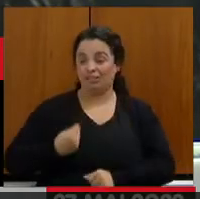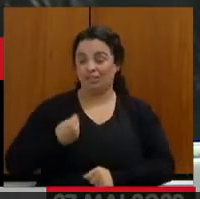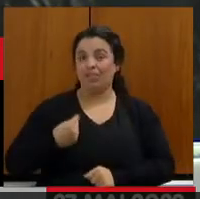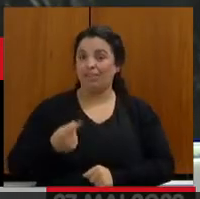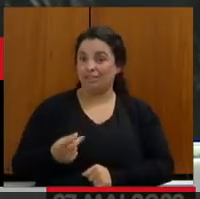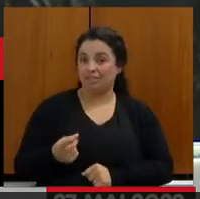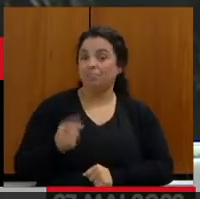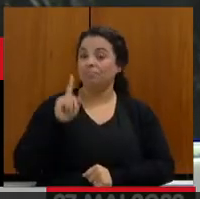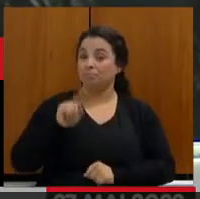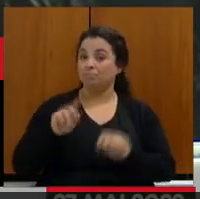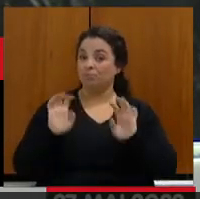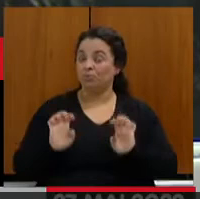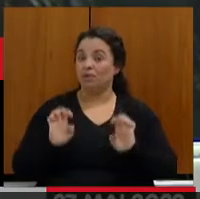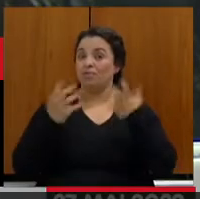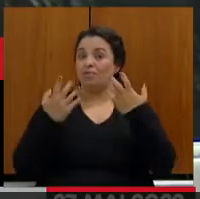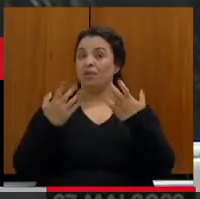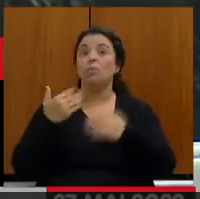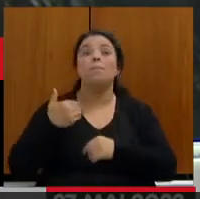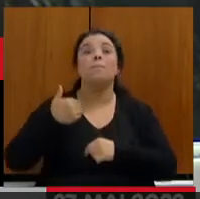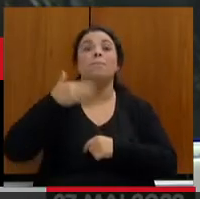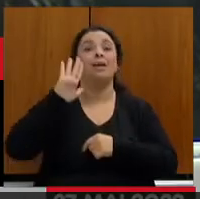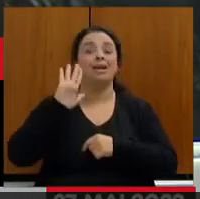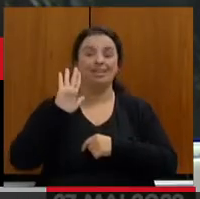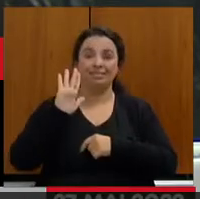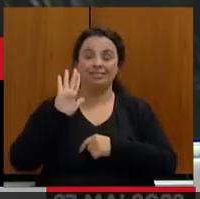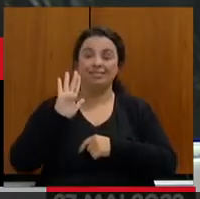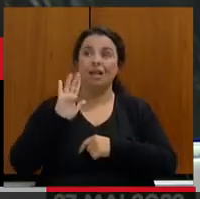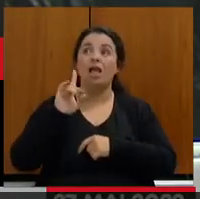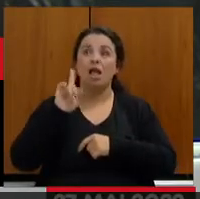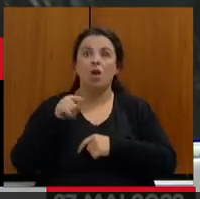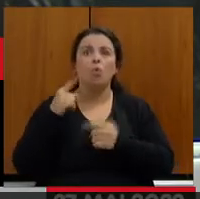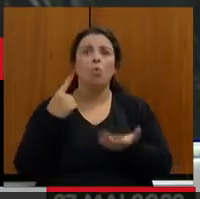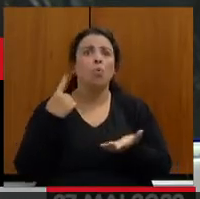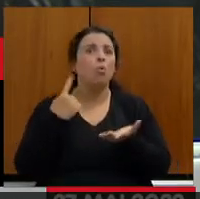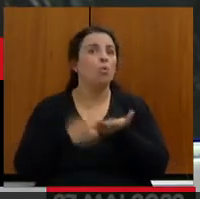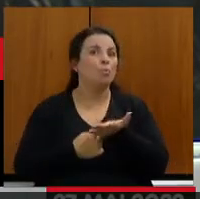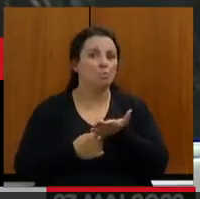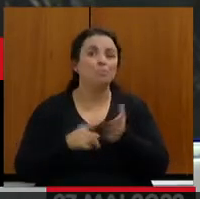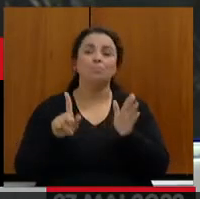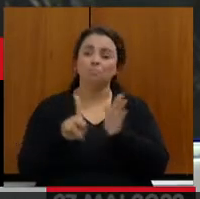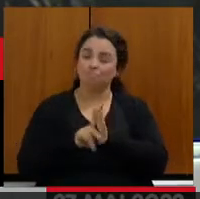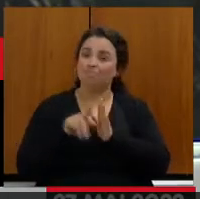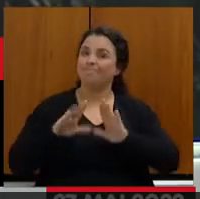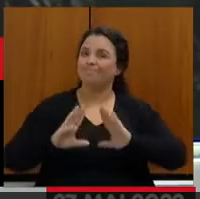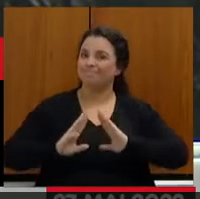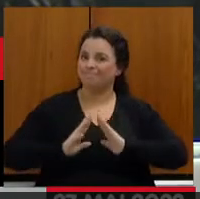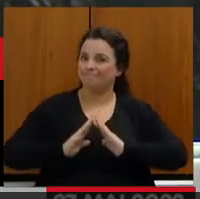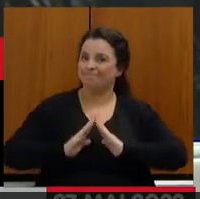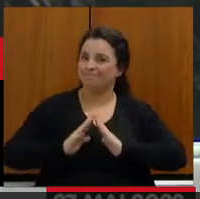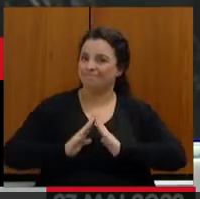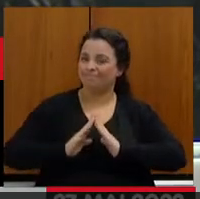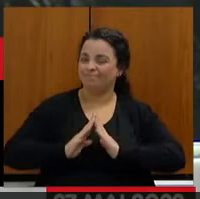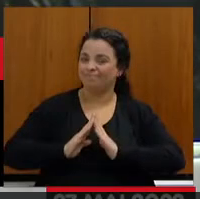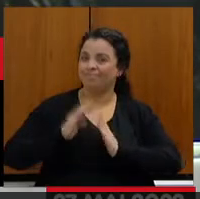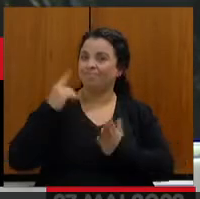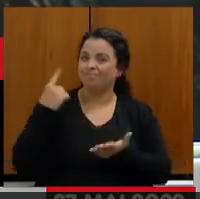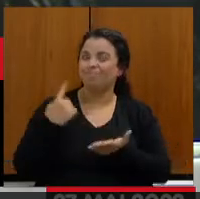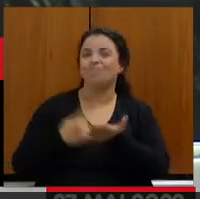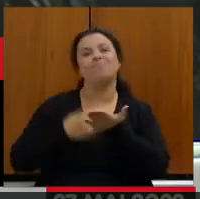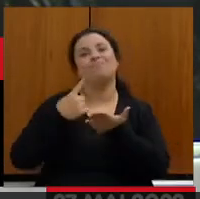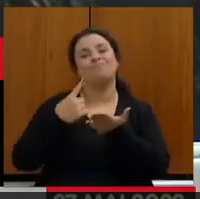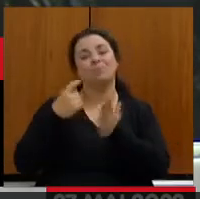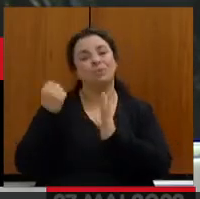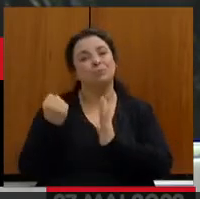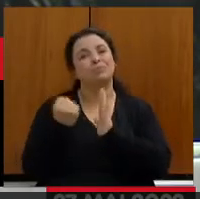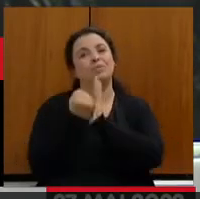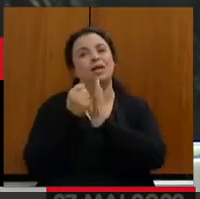mais que um evento é um compromisso que Assembleia Legislativa de Minas Gerais marca o mês e a